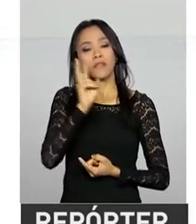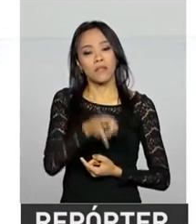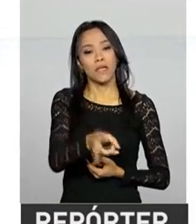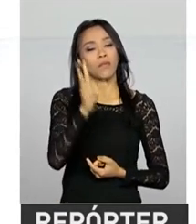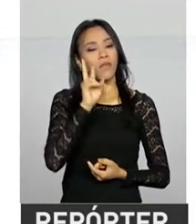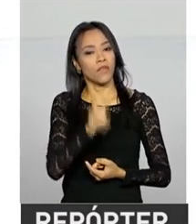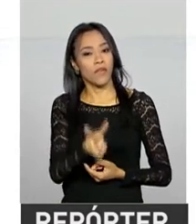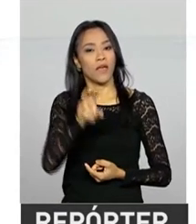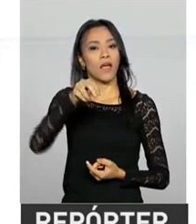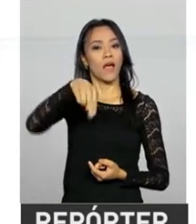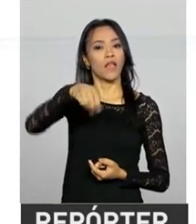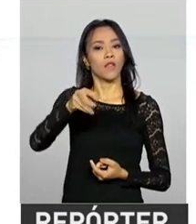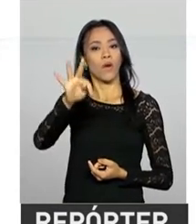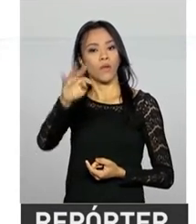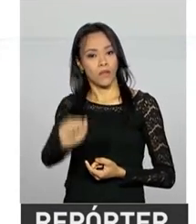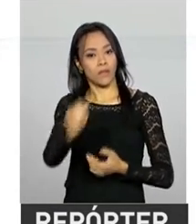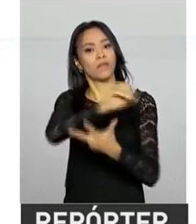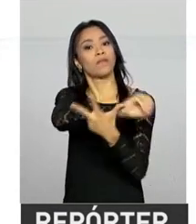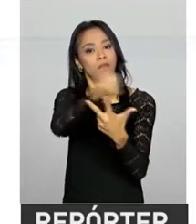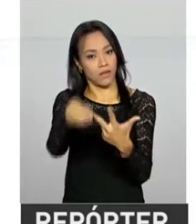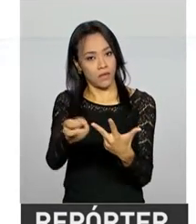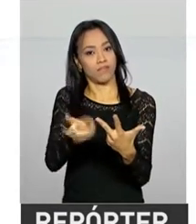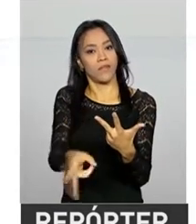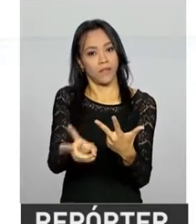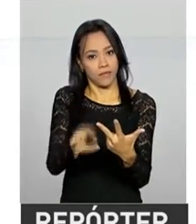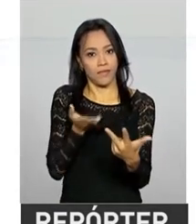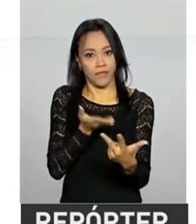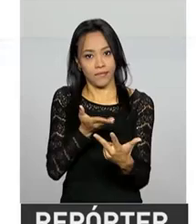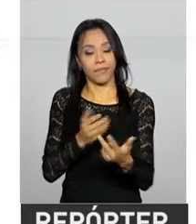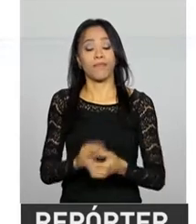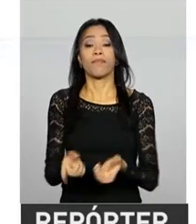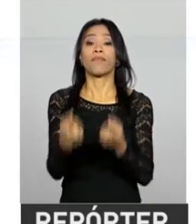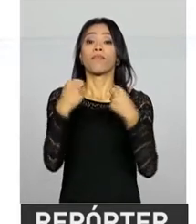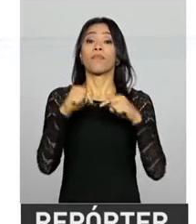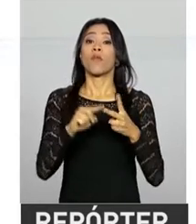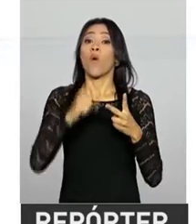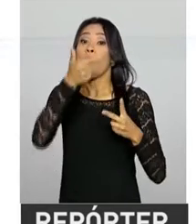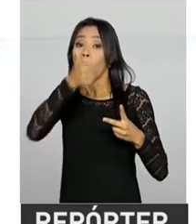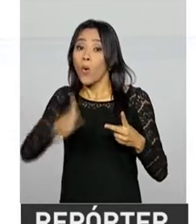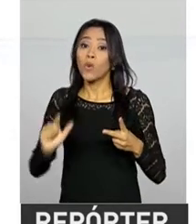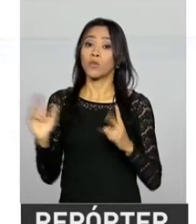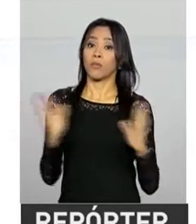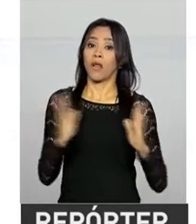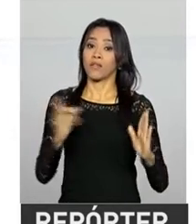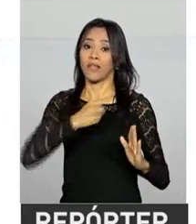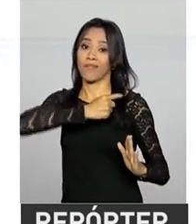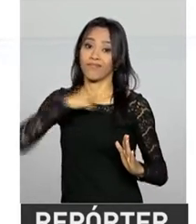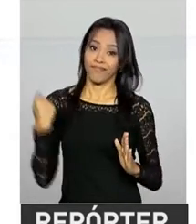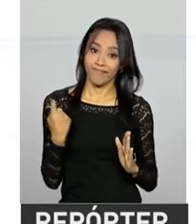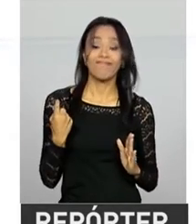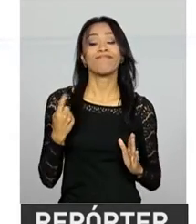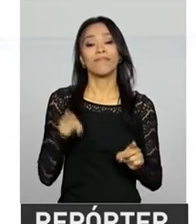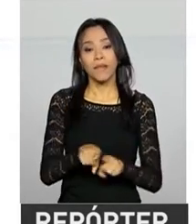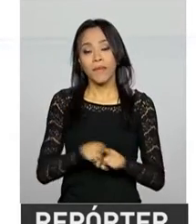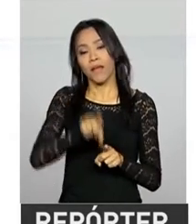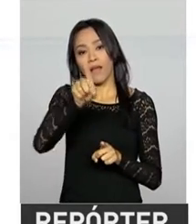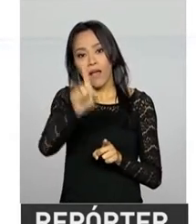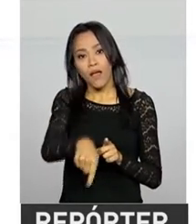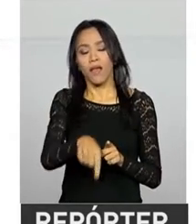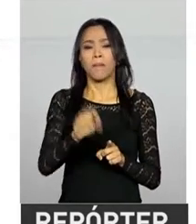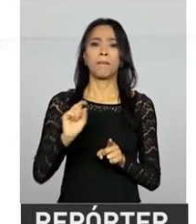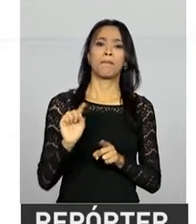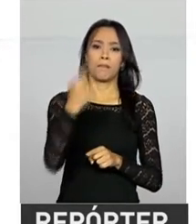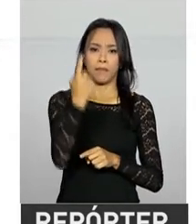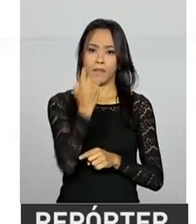desempenho do estudante no enem o exame nacional do ensino médio um outro prazo que está se encerrando e profundidade selecionados na